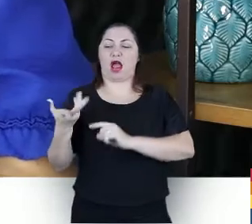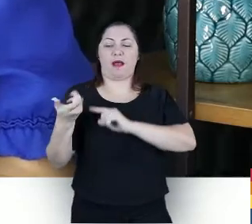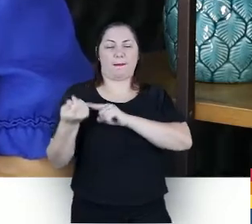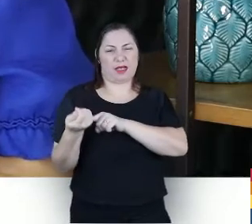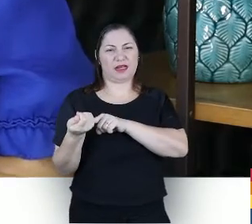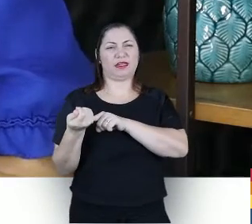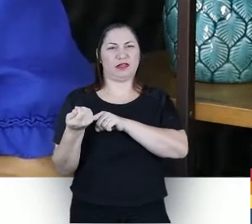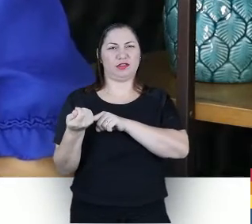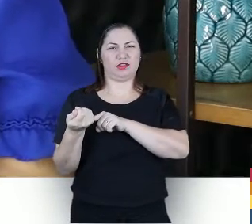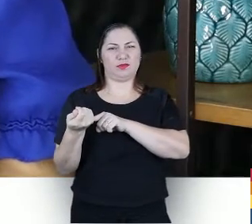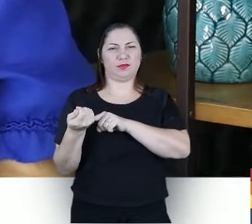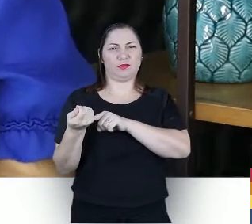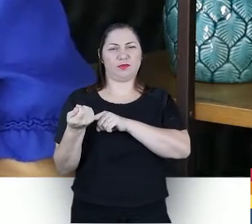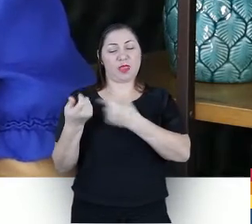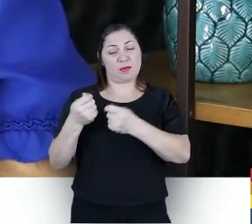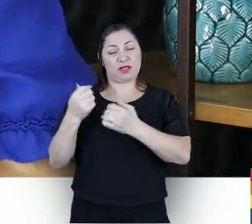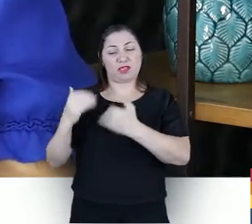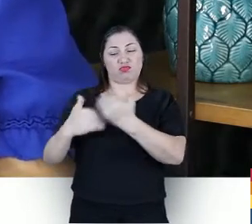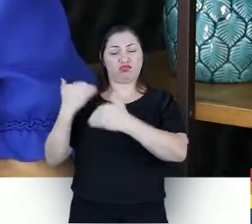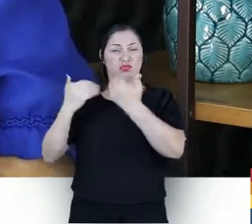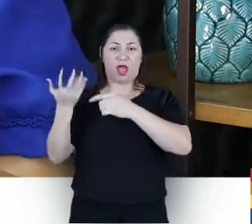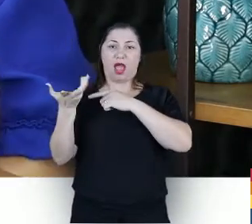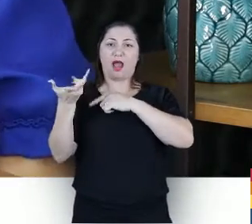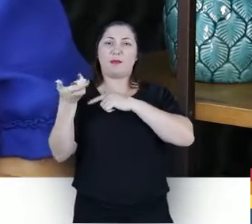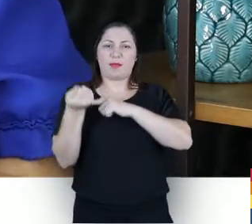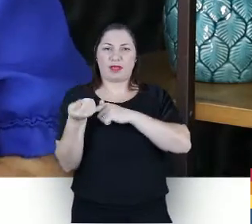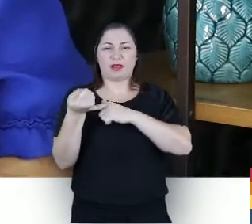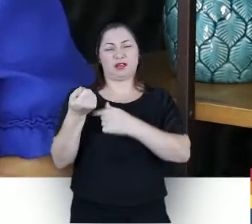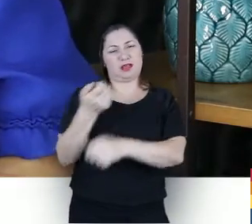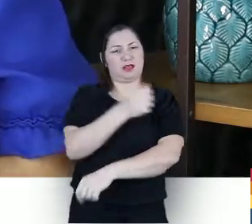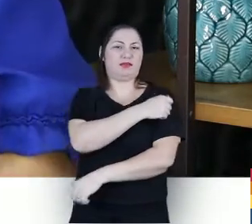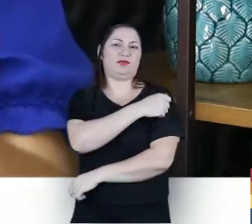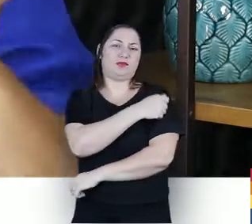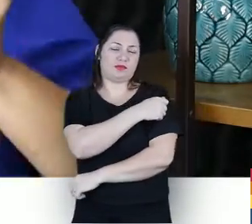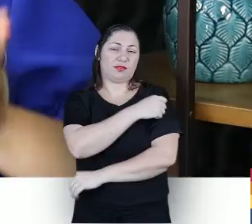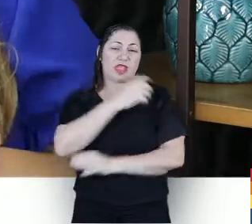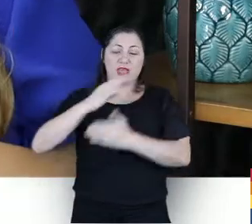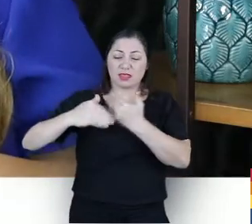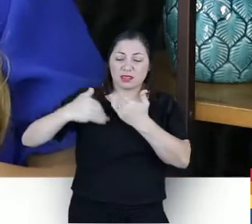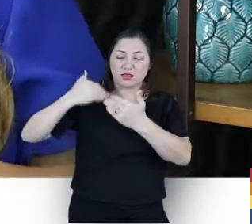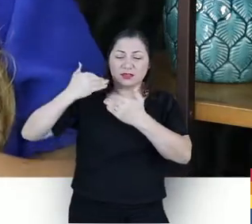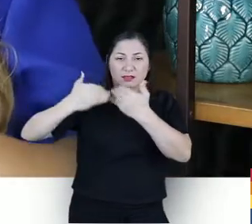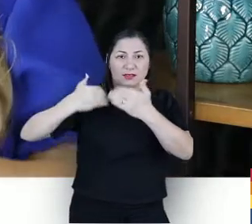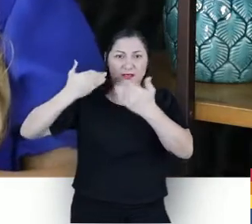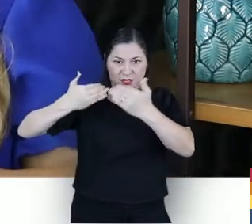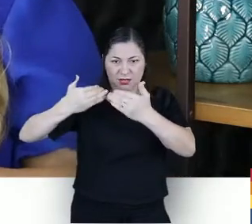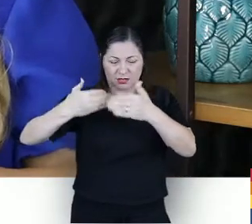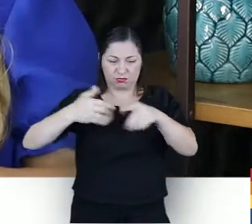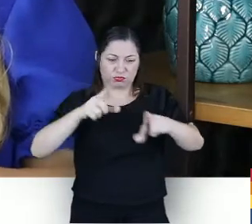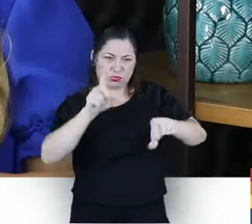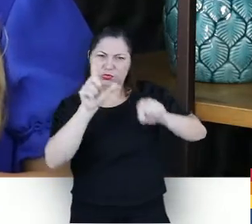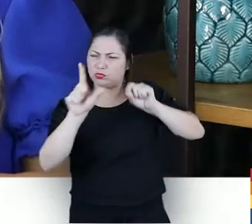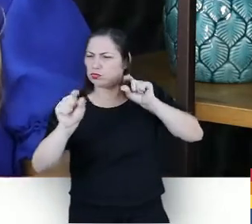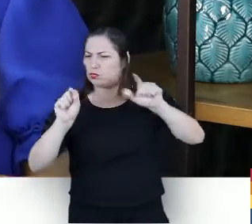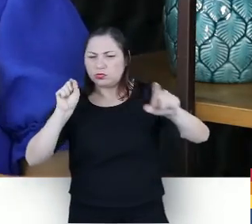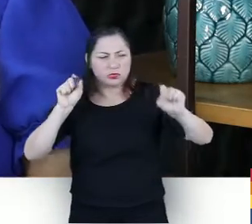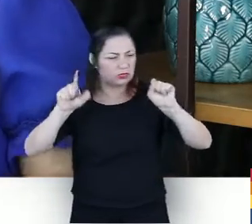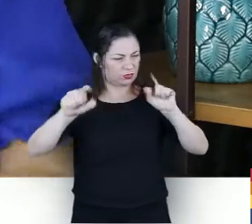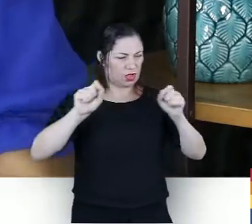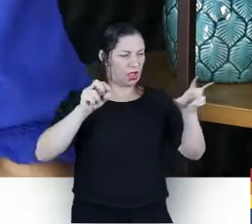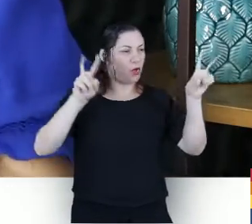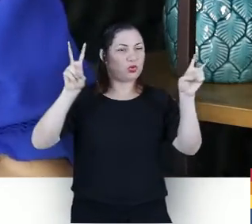conteúdos, quais são as metodologias que vai fazer com que o meu estudante consiga desenvolver e